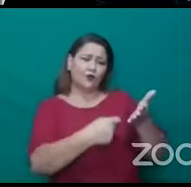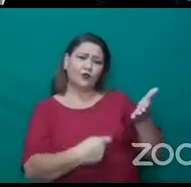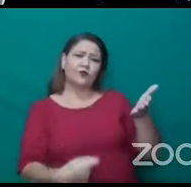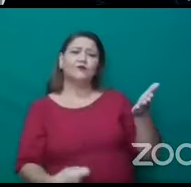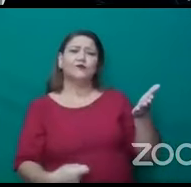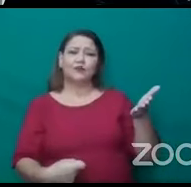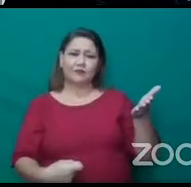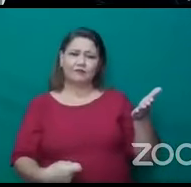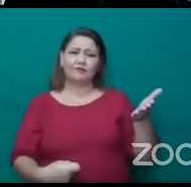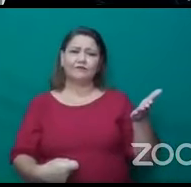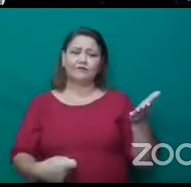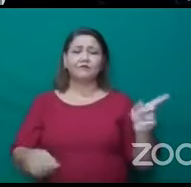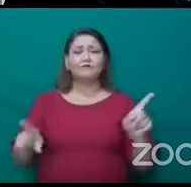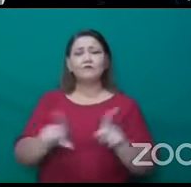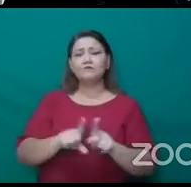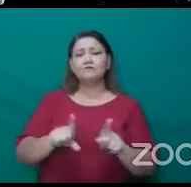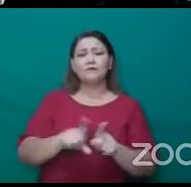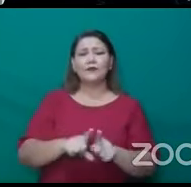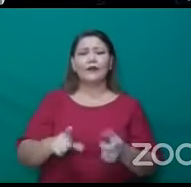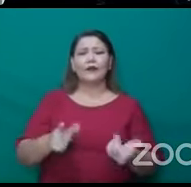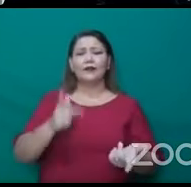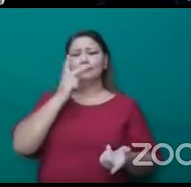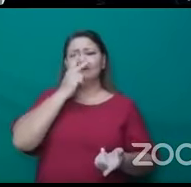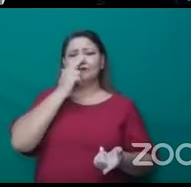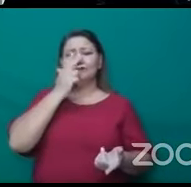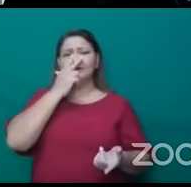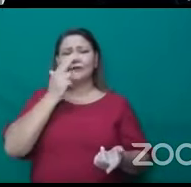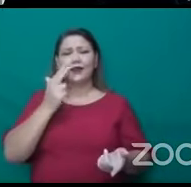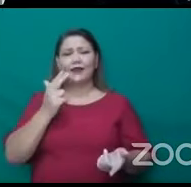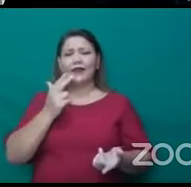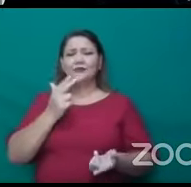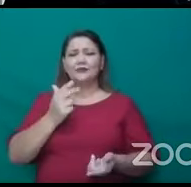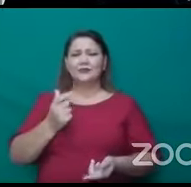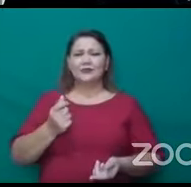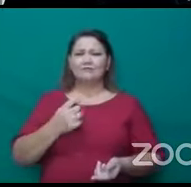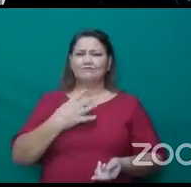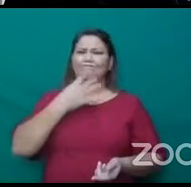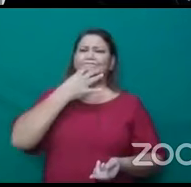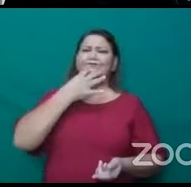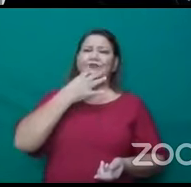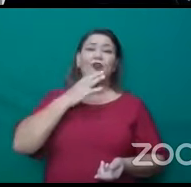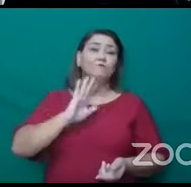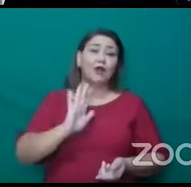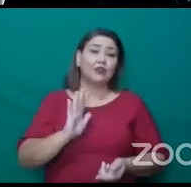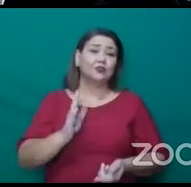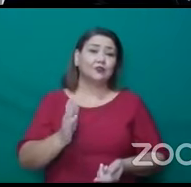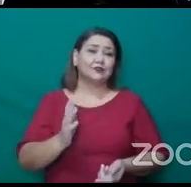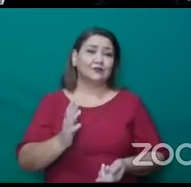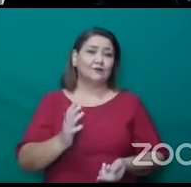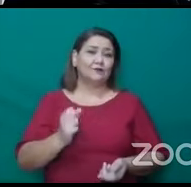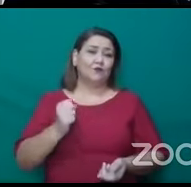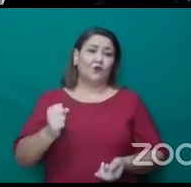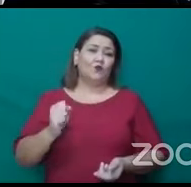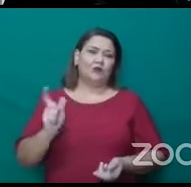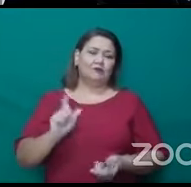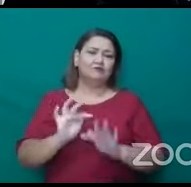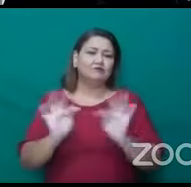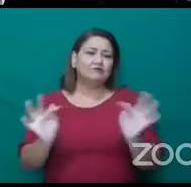era para soar também na beira ali quase do ridículo, mas nem tanto. Era tipo assim, quase ali,